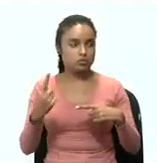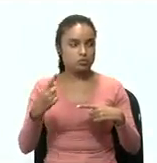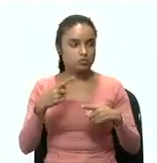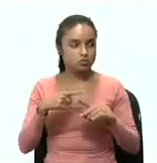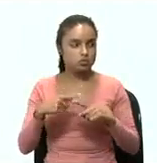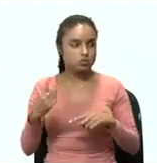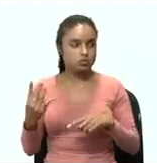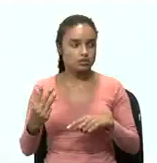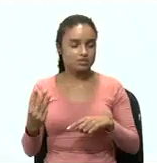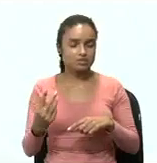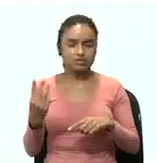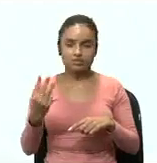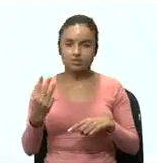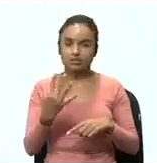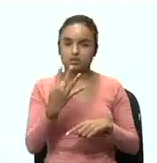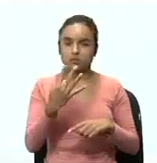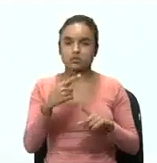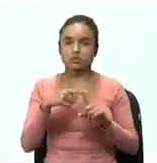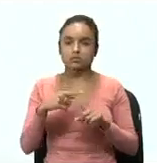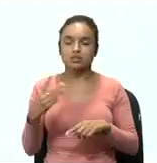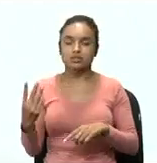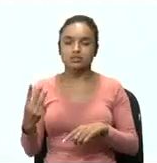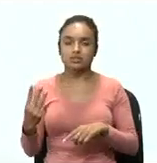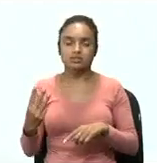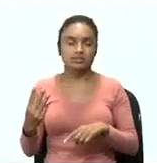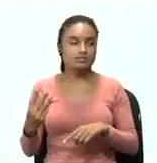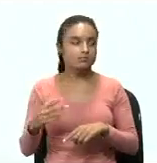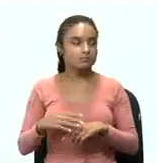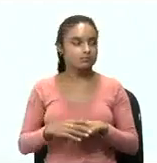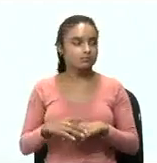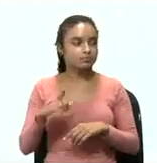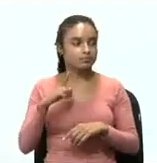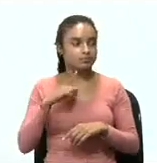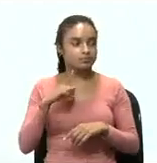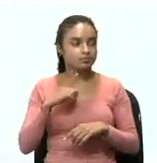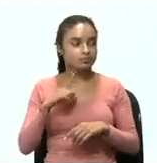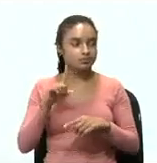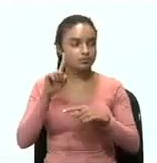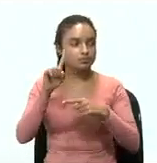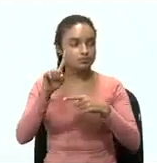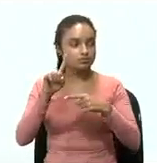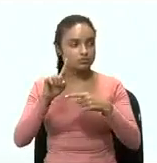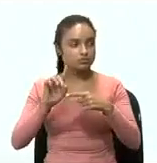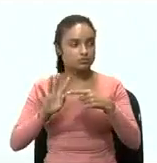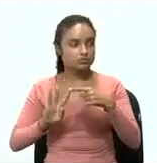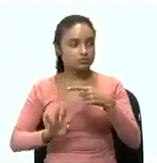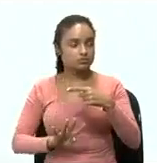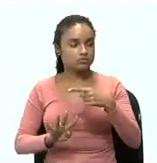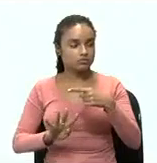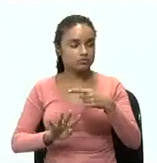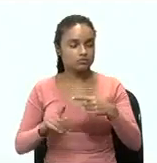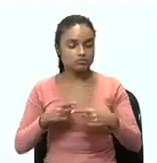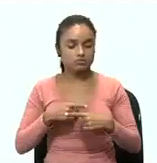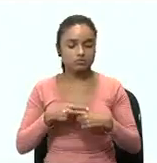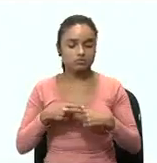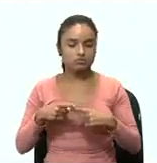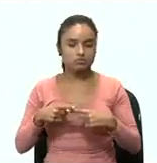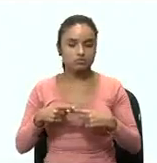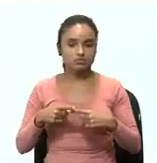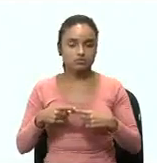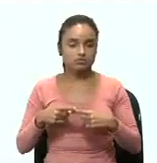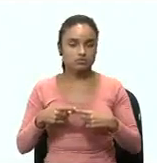3, 3. Então, eu vou ter aqui no caso 1/4 sobre